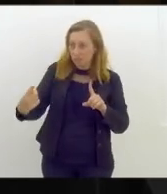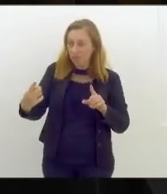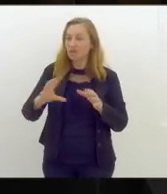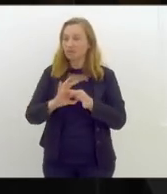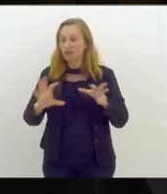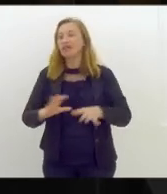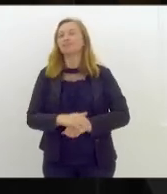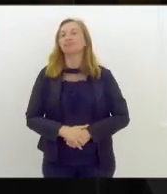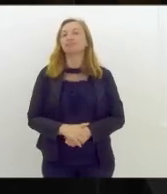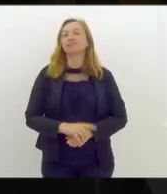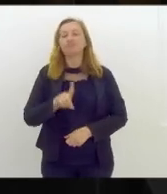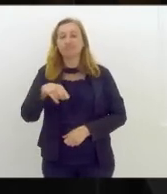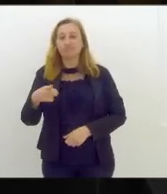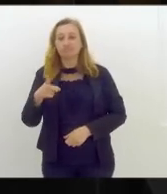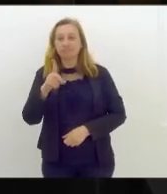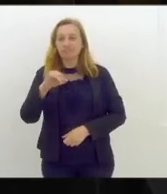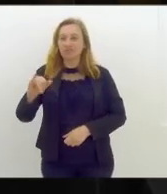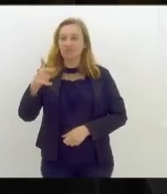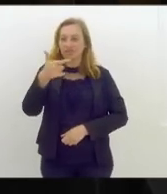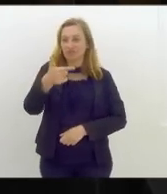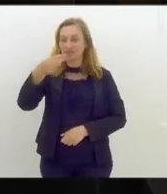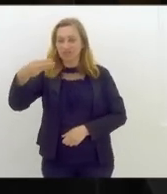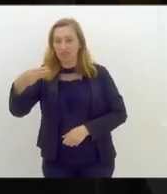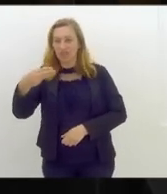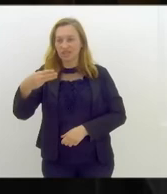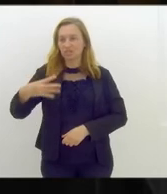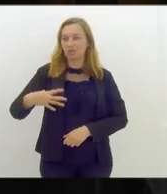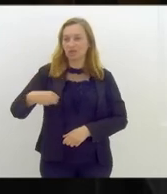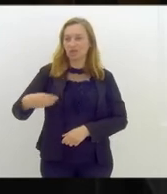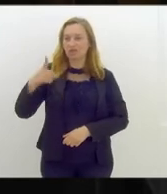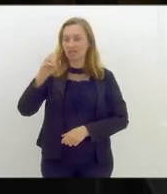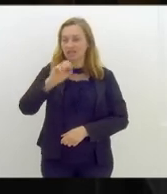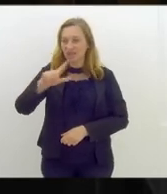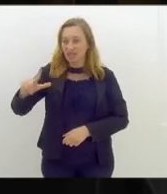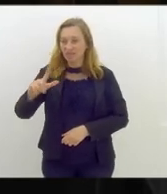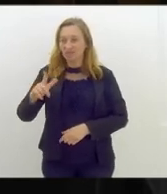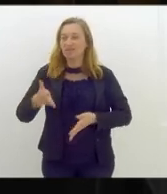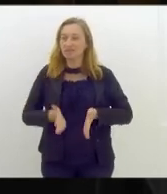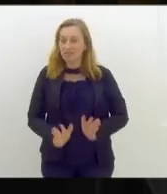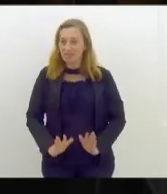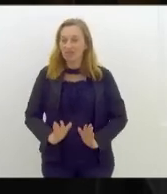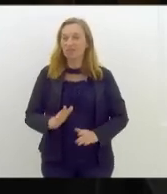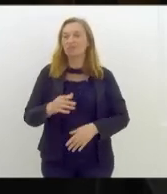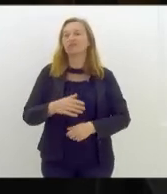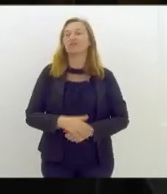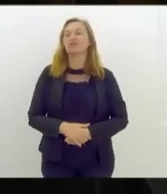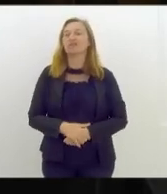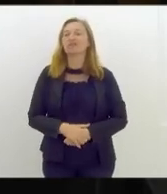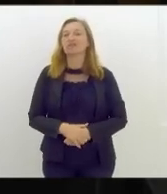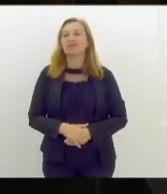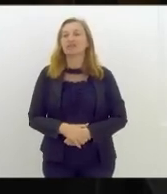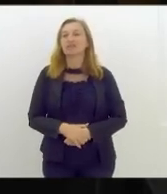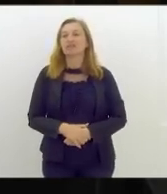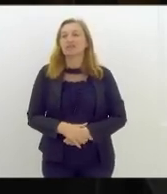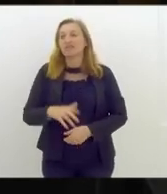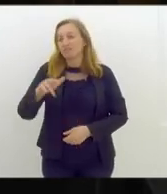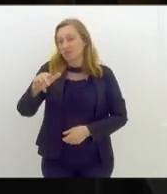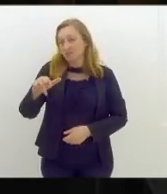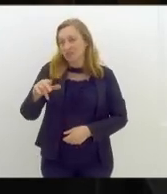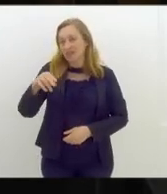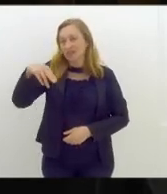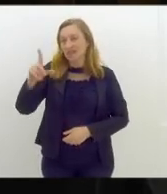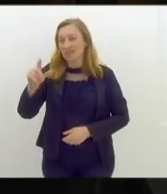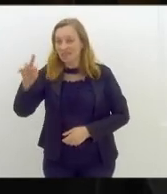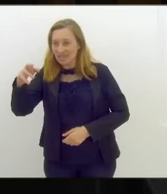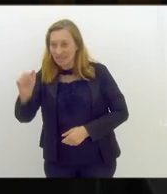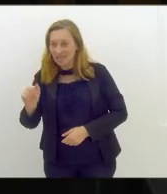autorizados. E no dia 23, meu filho Daniel nasceu, que está ali também, 23 de outubro. E minha irmã Lília, meu irmão